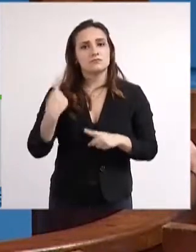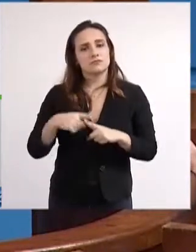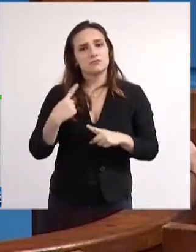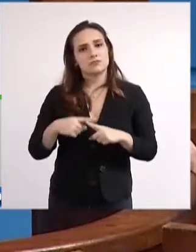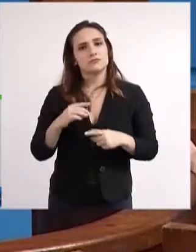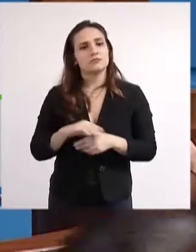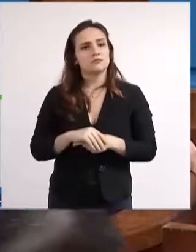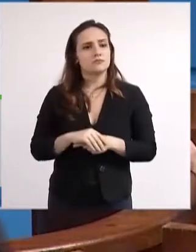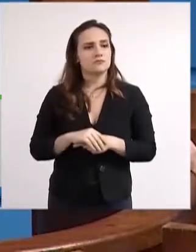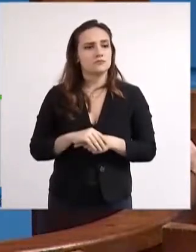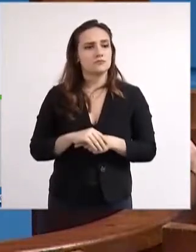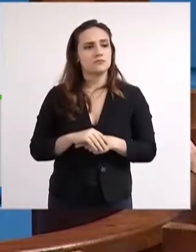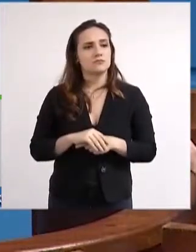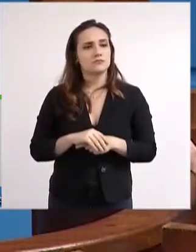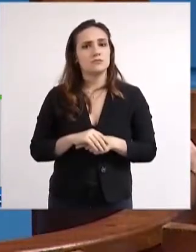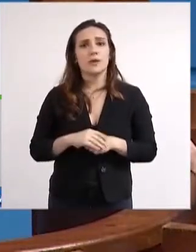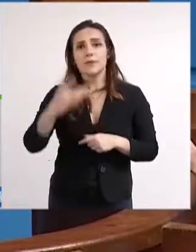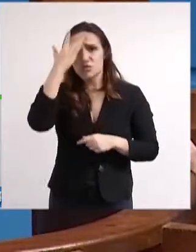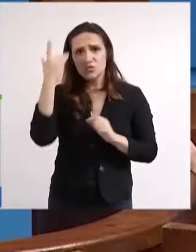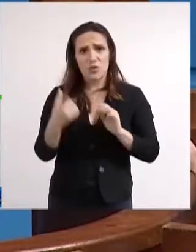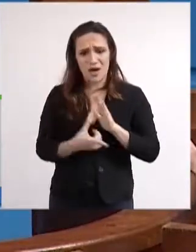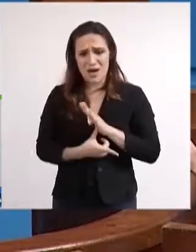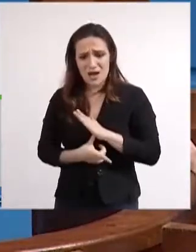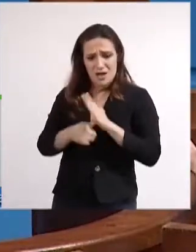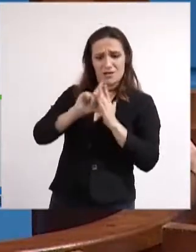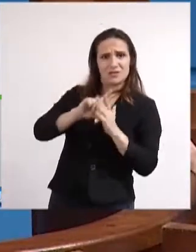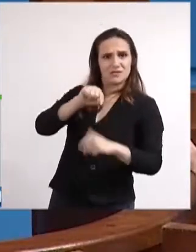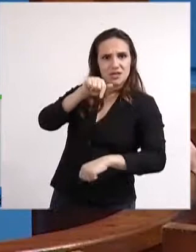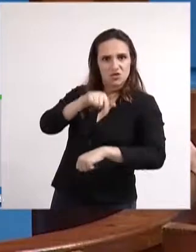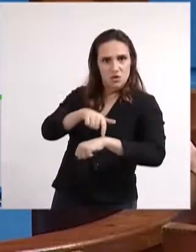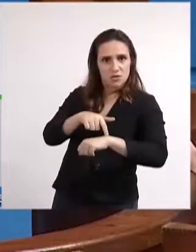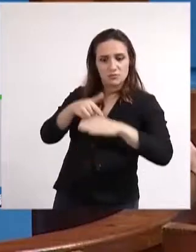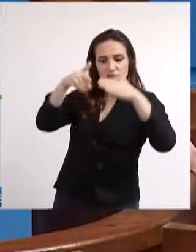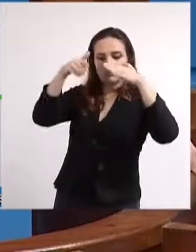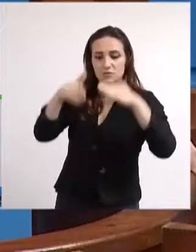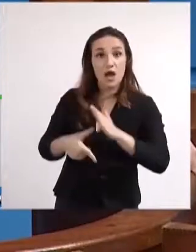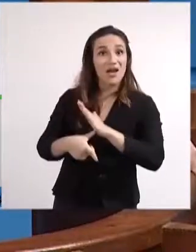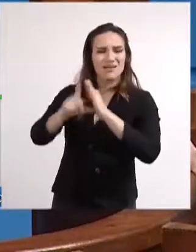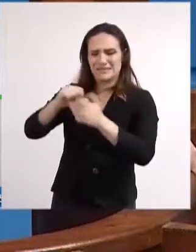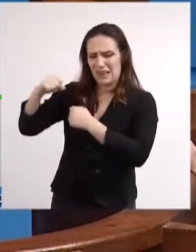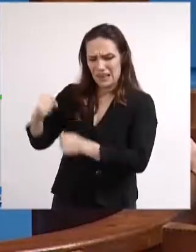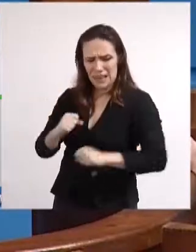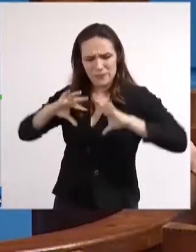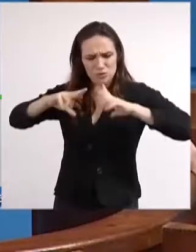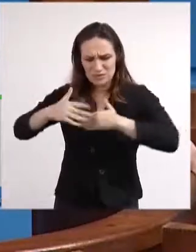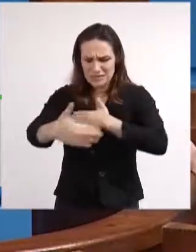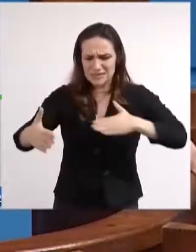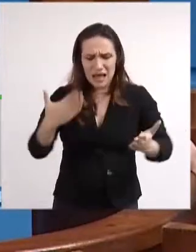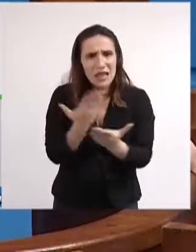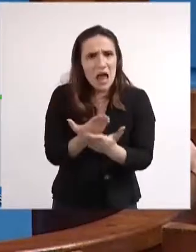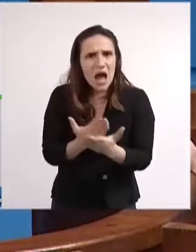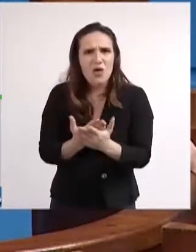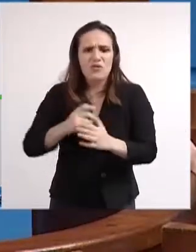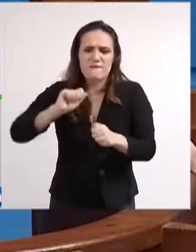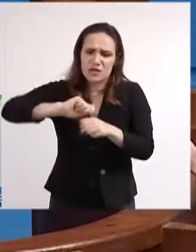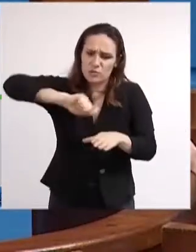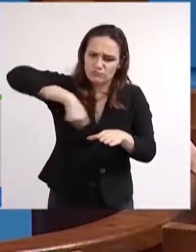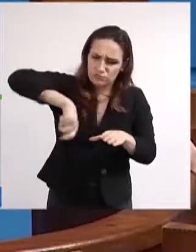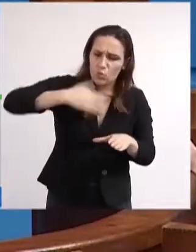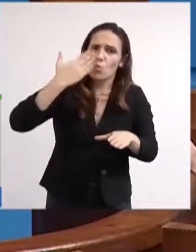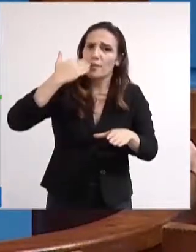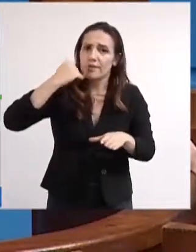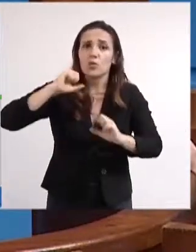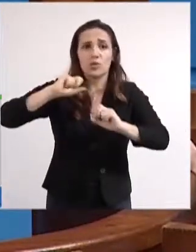escola antes das 7 horas para preparar as salas de aula, a limpeza, a merenda. Depois